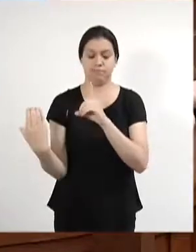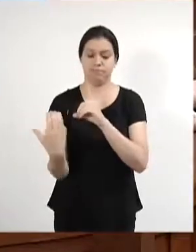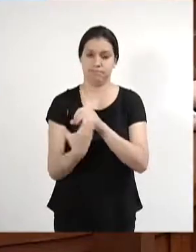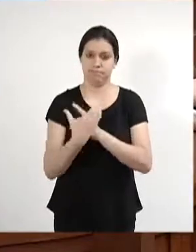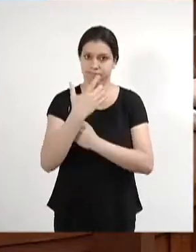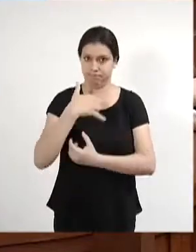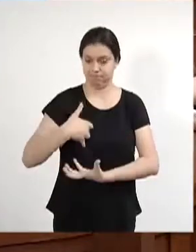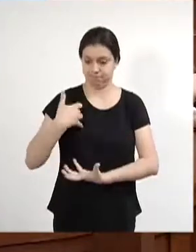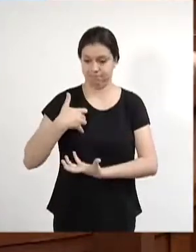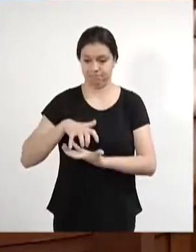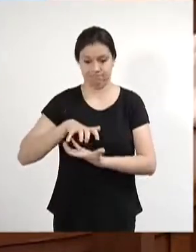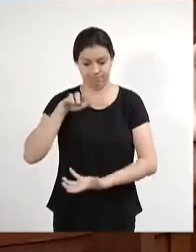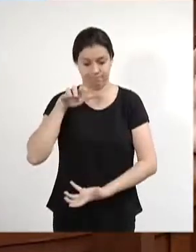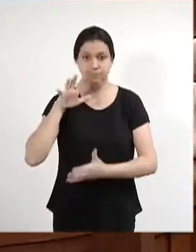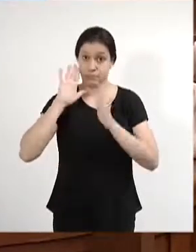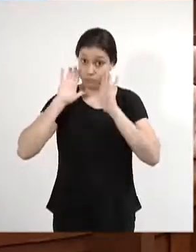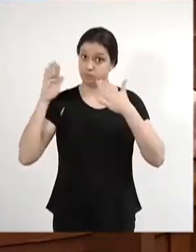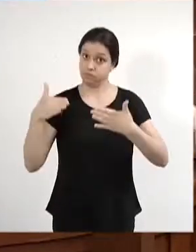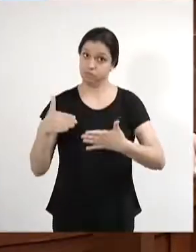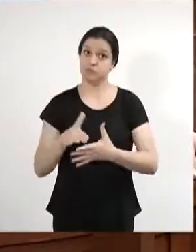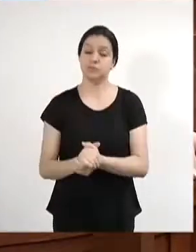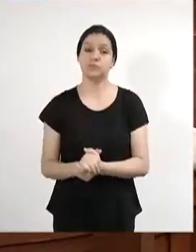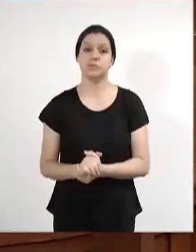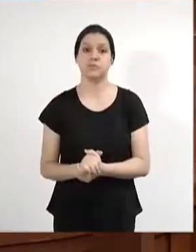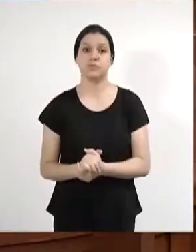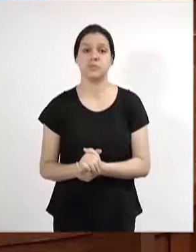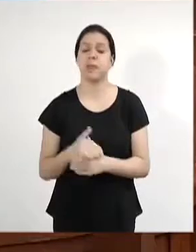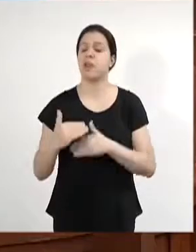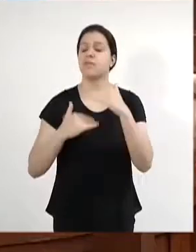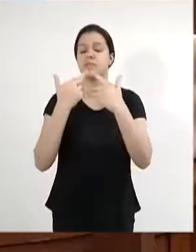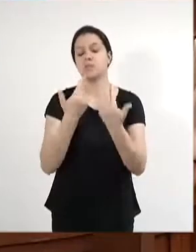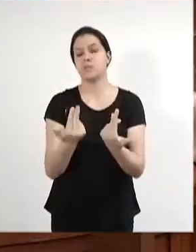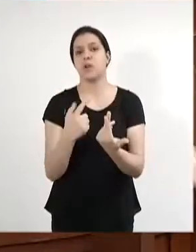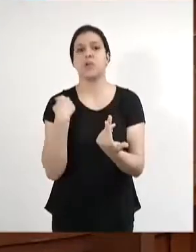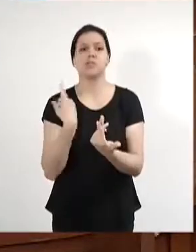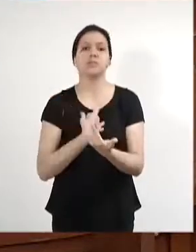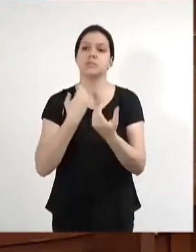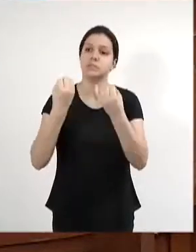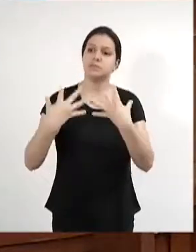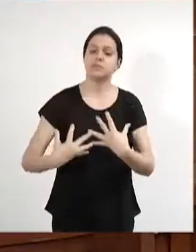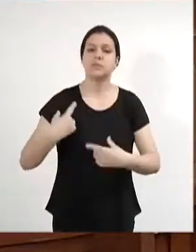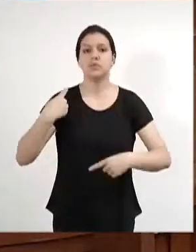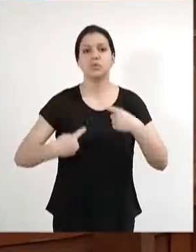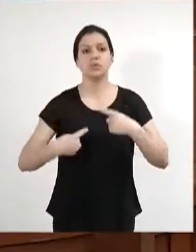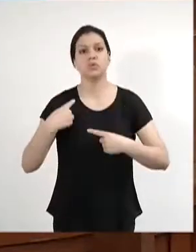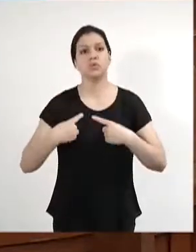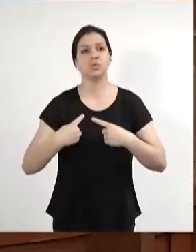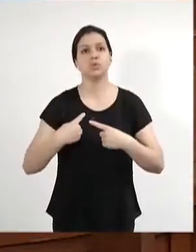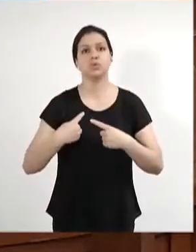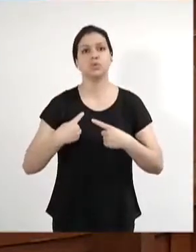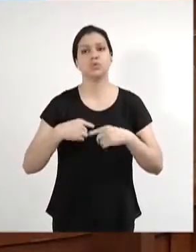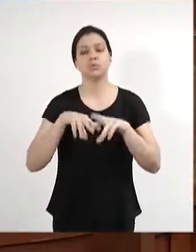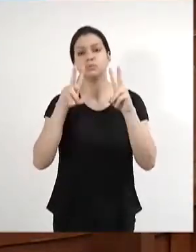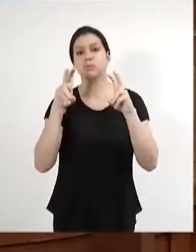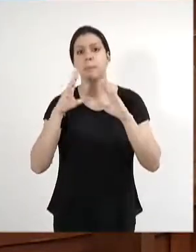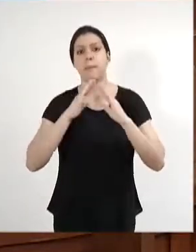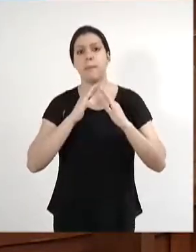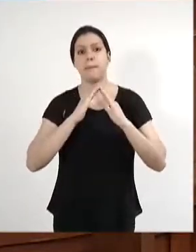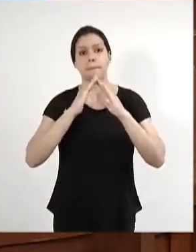Avanço como estamos discutindo questões da habitação. Mato Grosso do